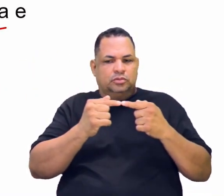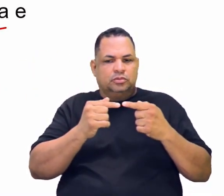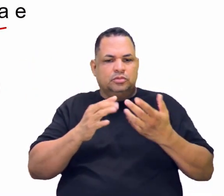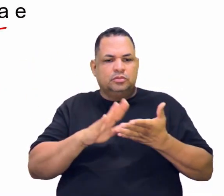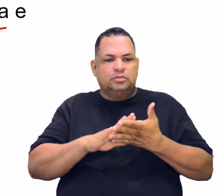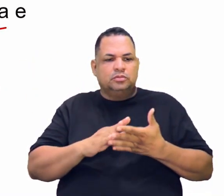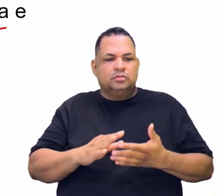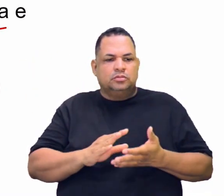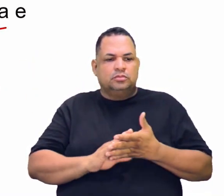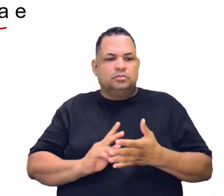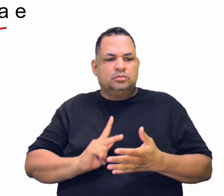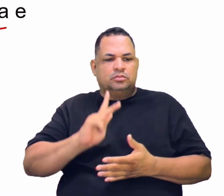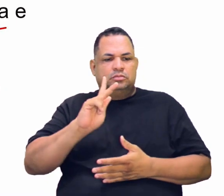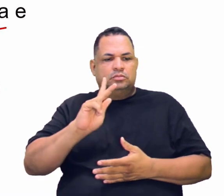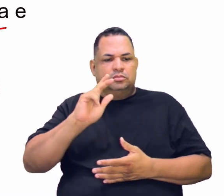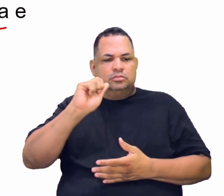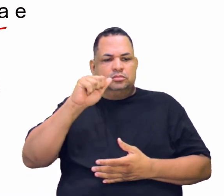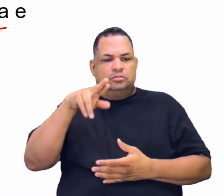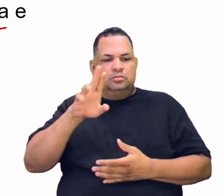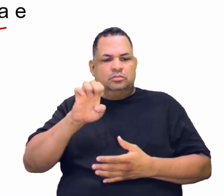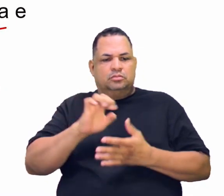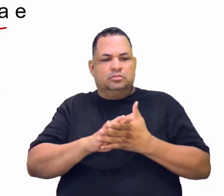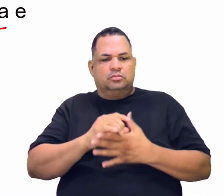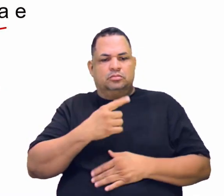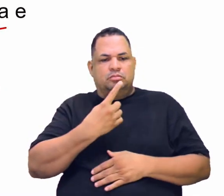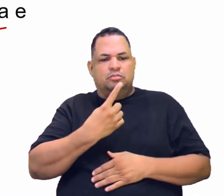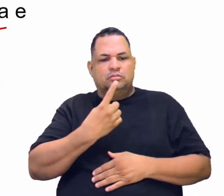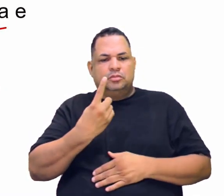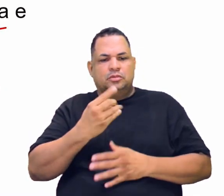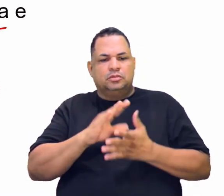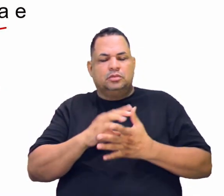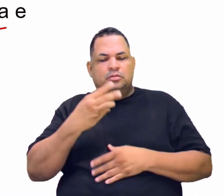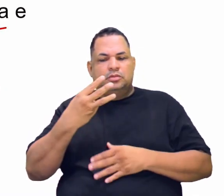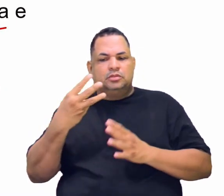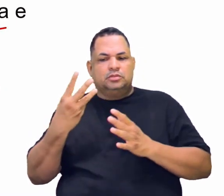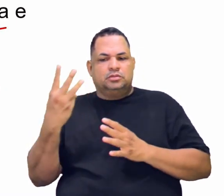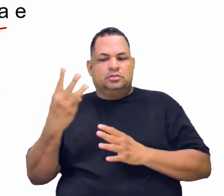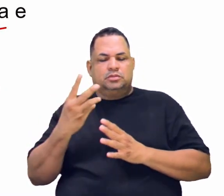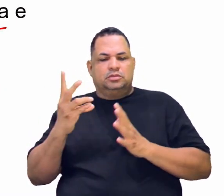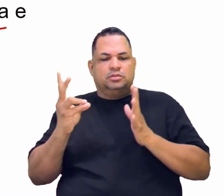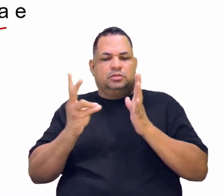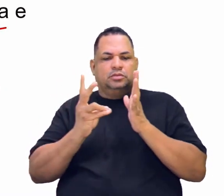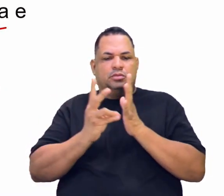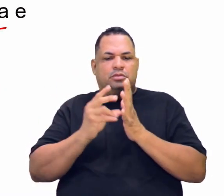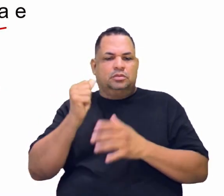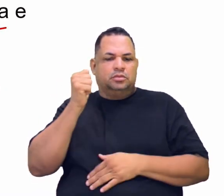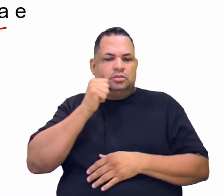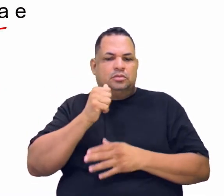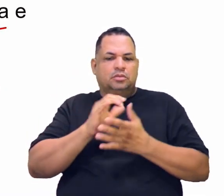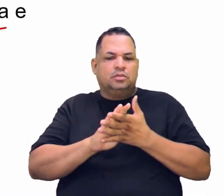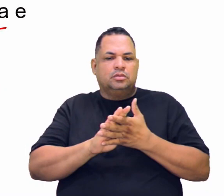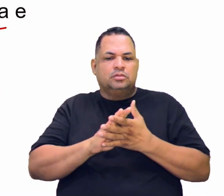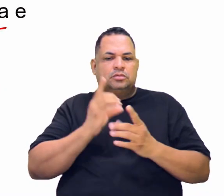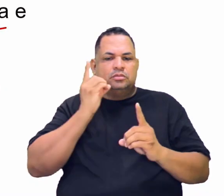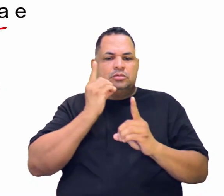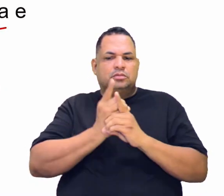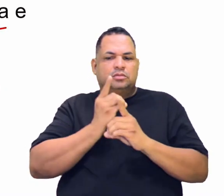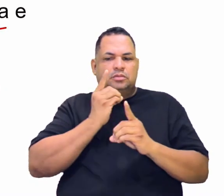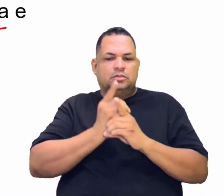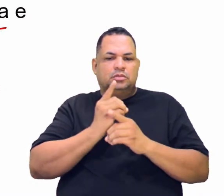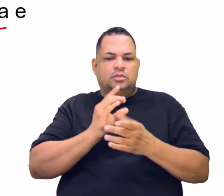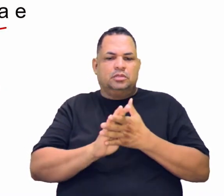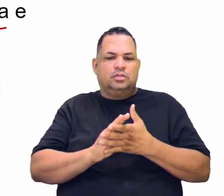Os Canoê eram um índio e 3 índios, quando foi contactado em 95. Aonde? Lá em